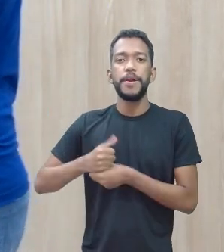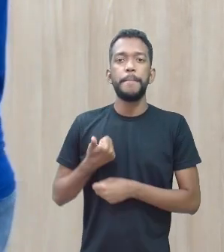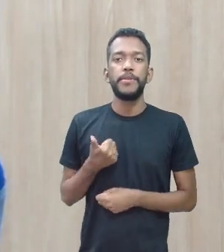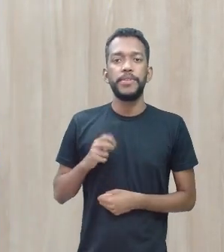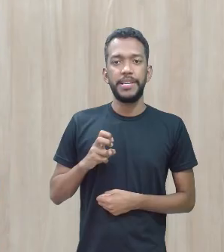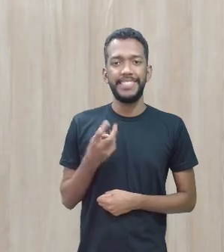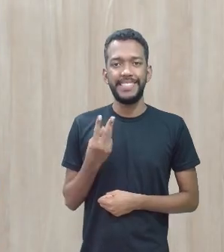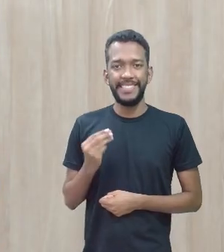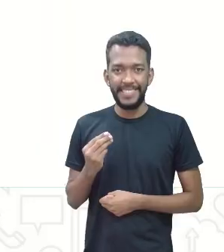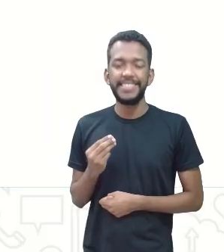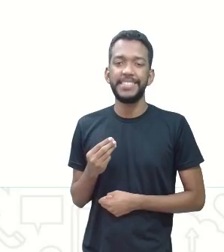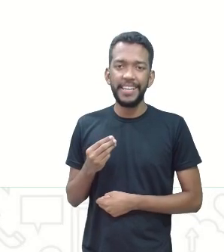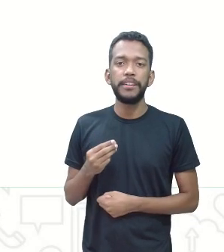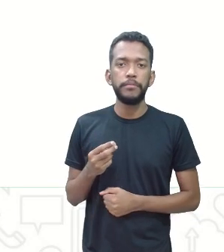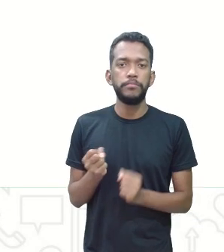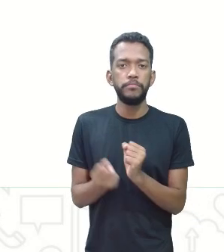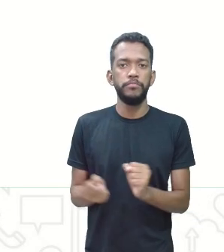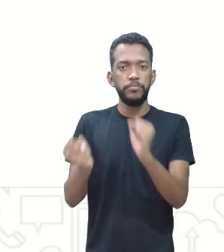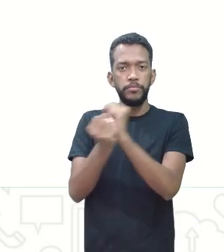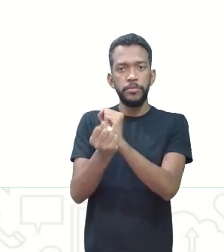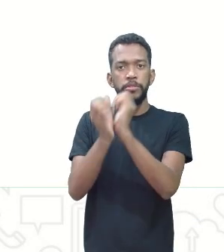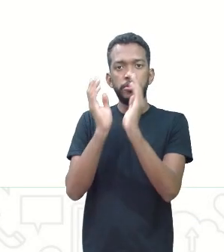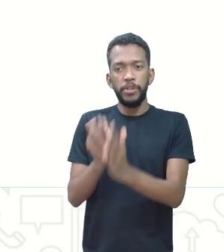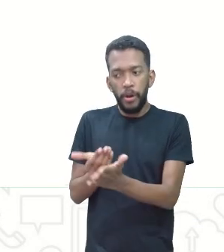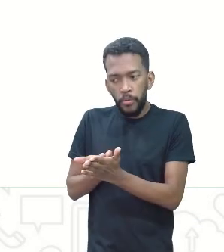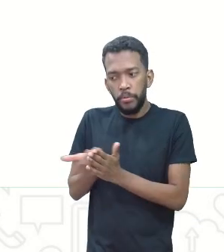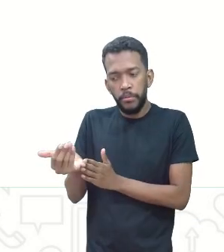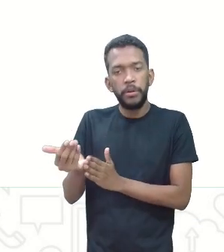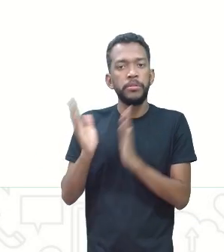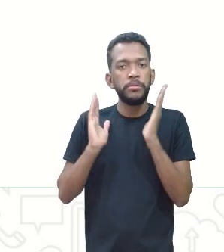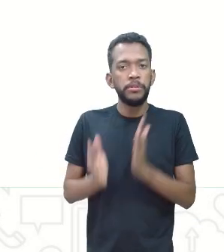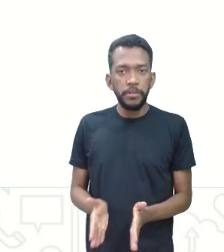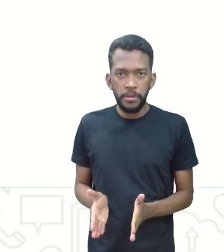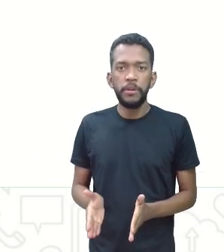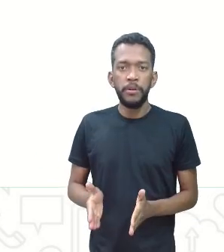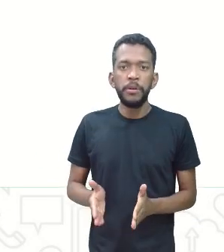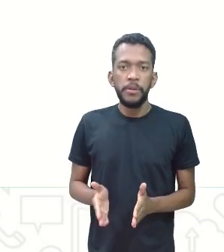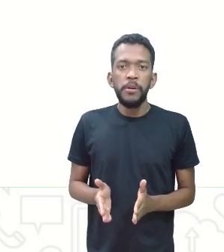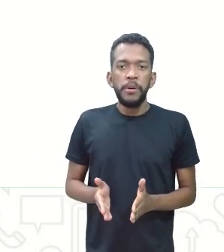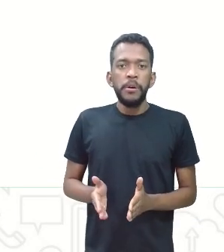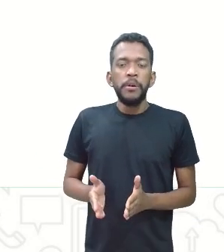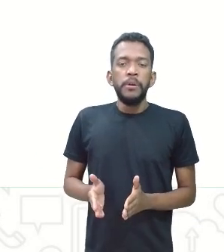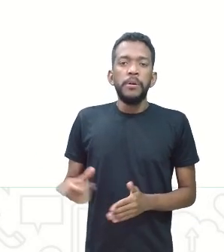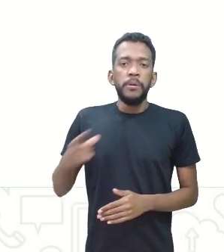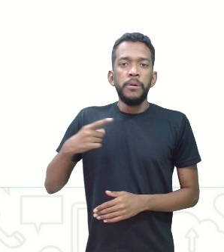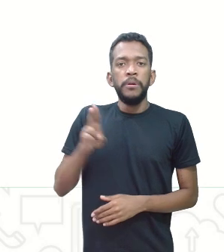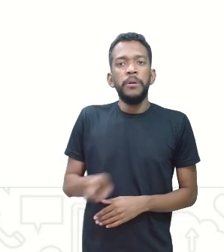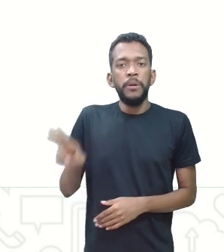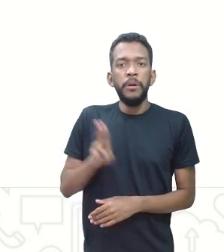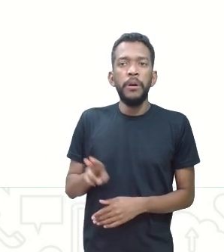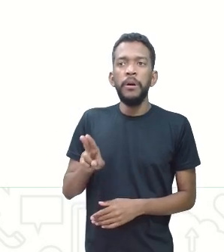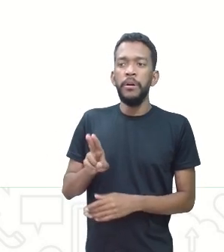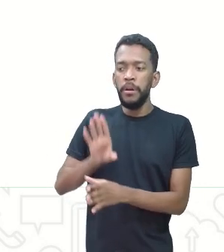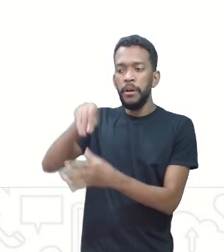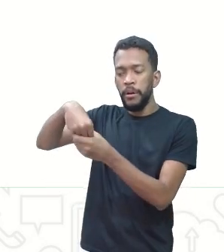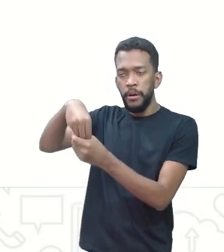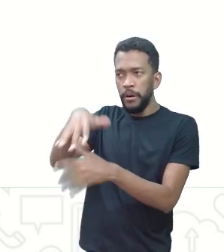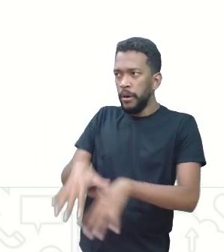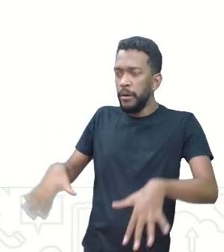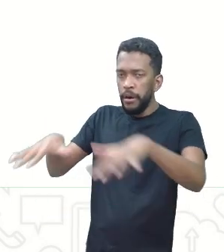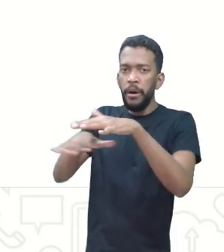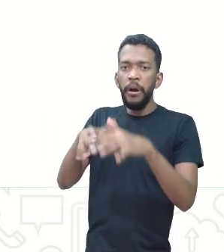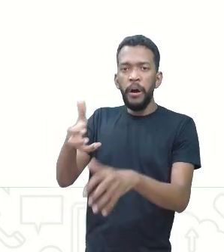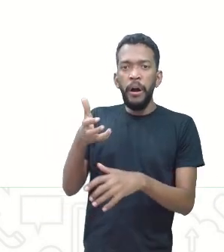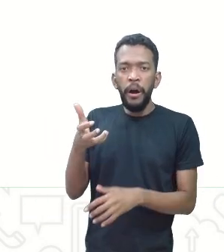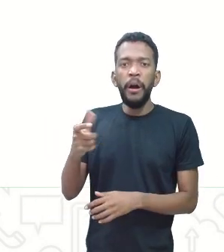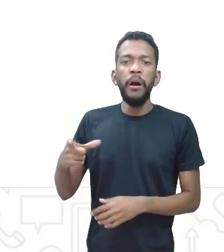1530, a escravidão ela começou também já a ser utilizada no território. E qual era a finalidade?